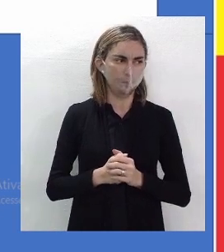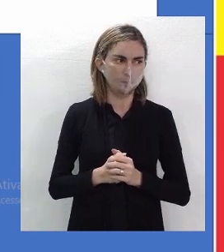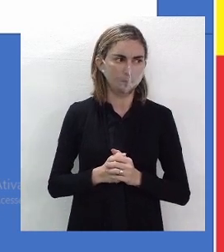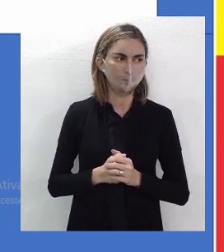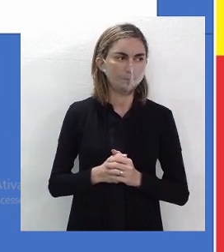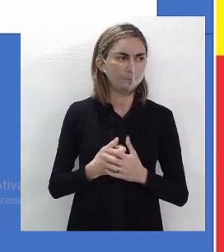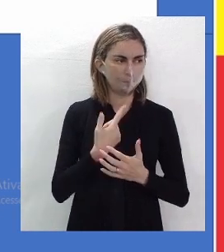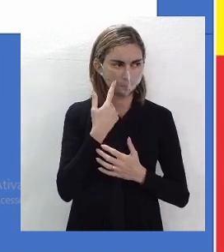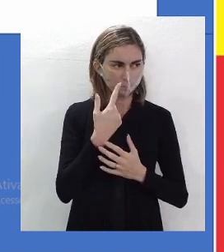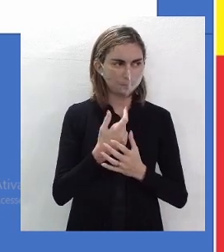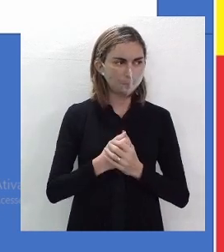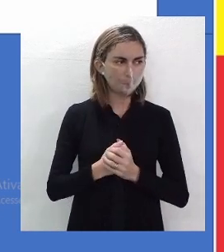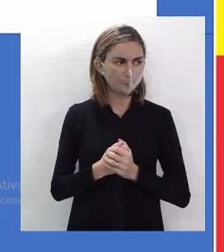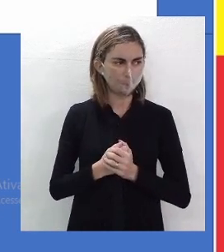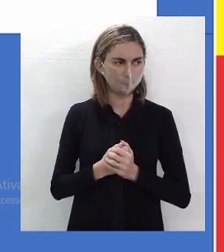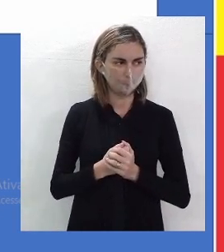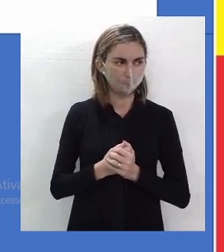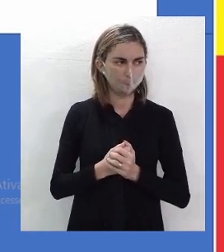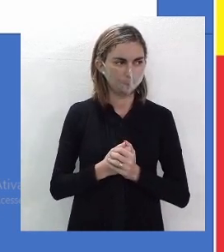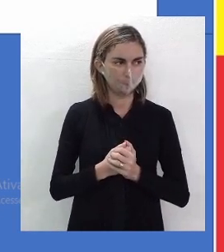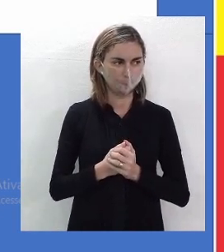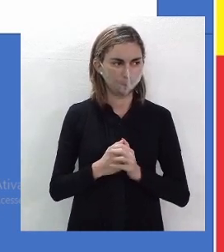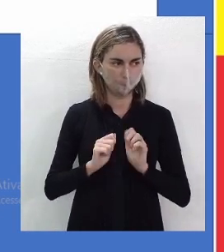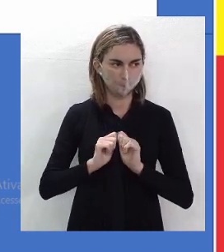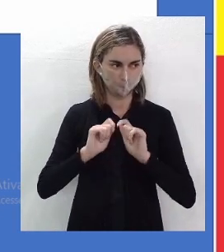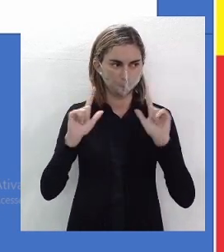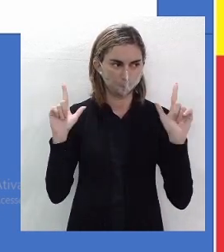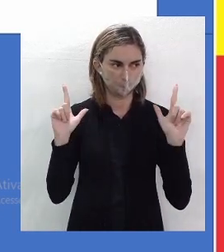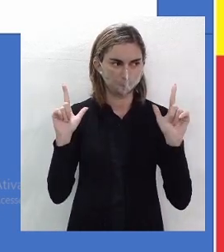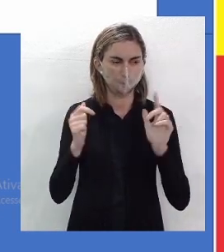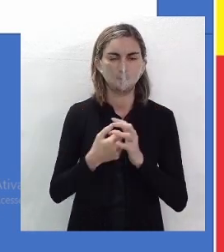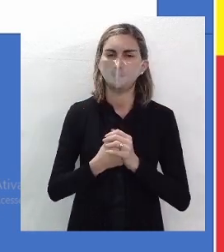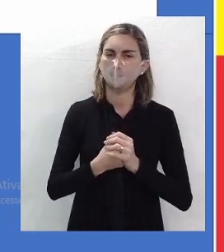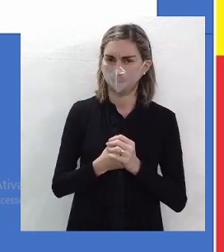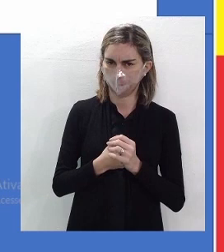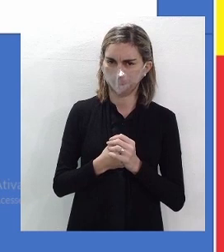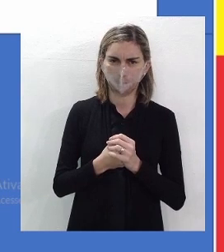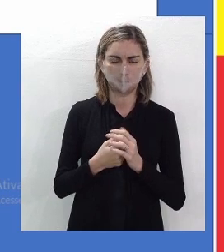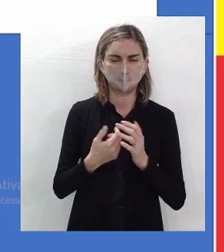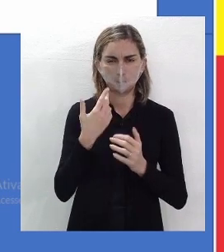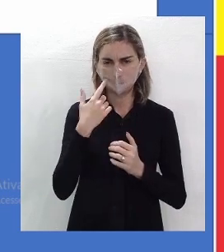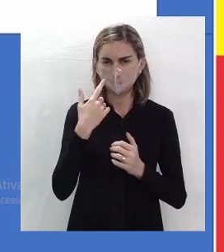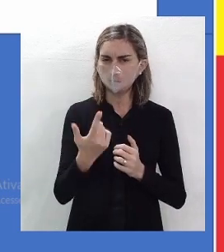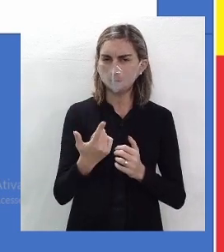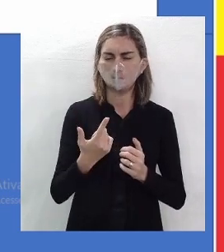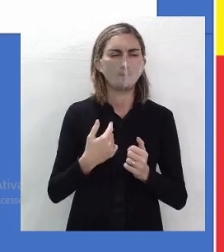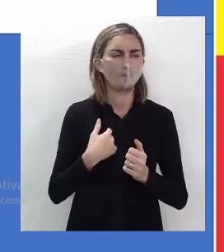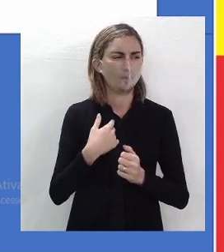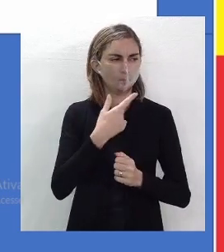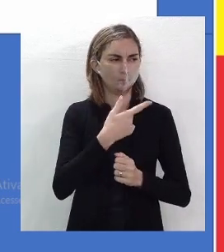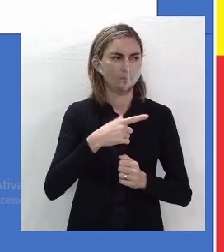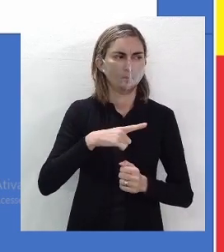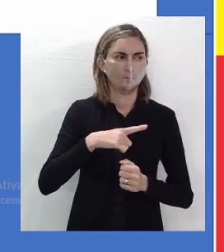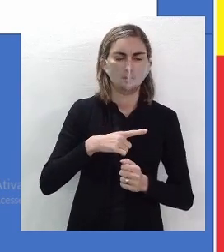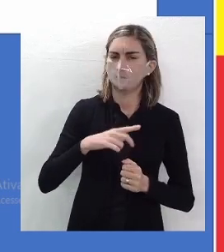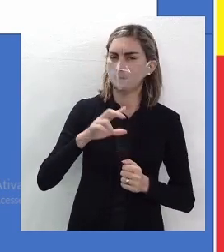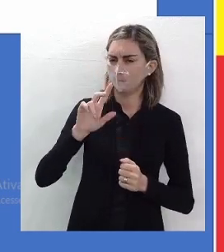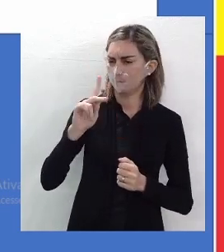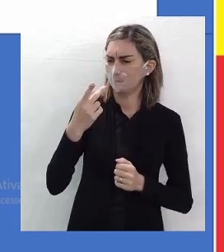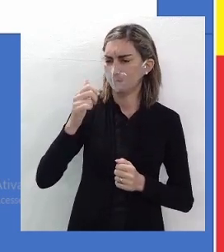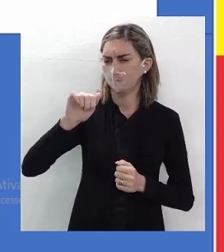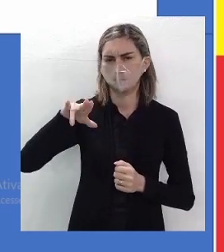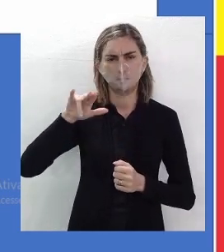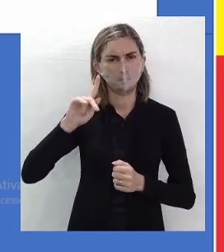Tem como voltar o slide? E obrigada. Então dá uma olhada aí, você tem os haikais do